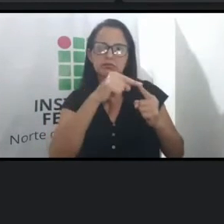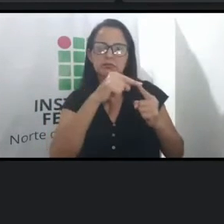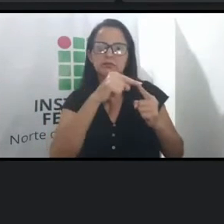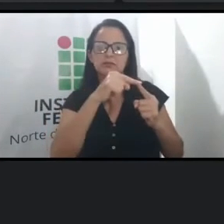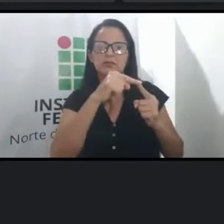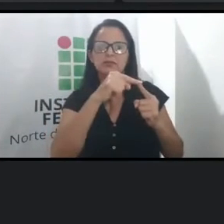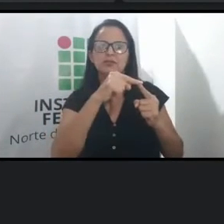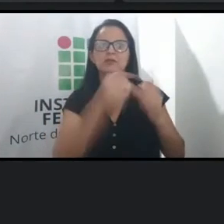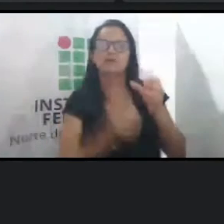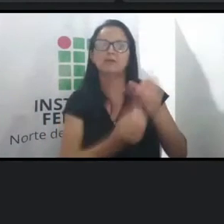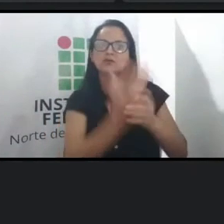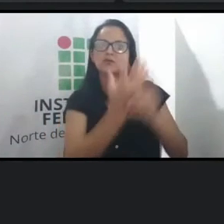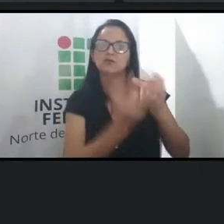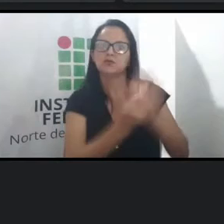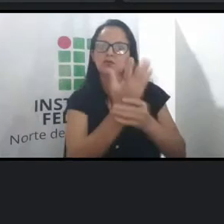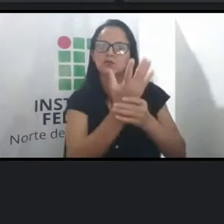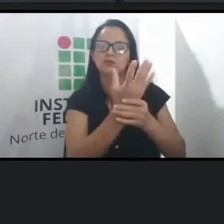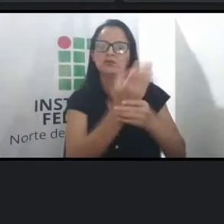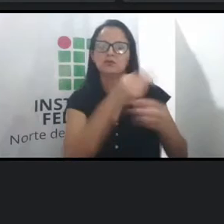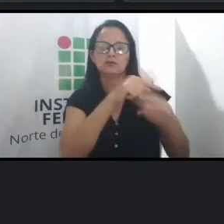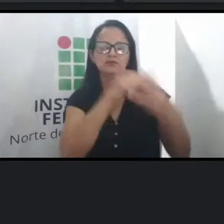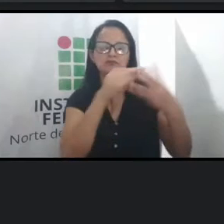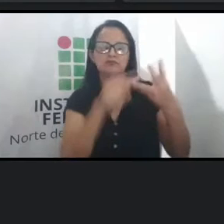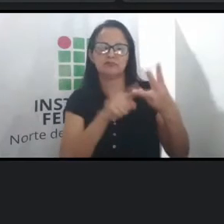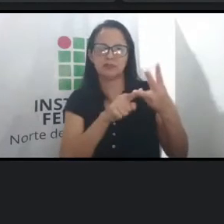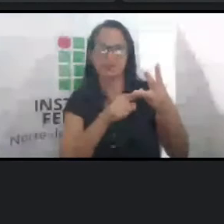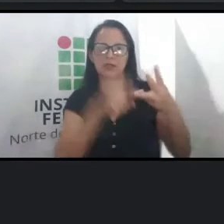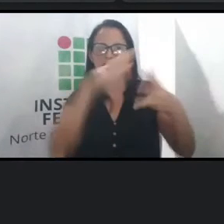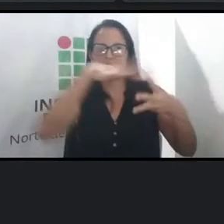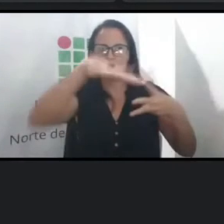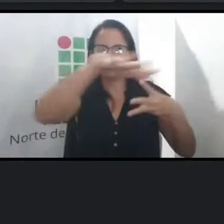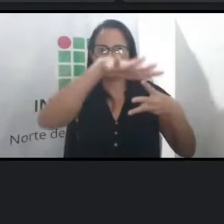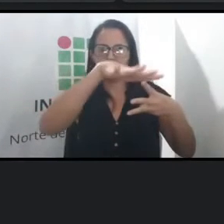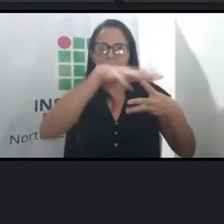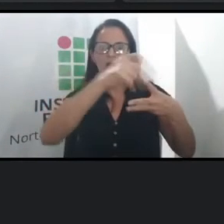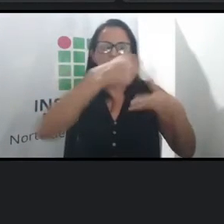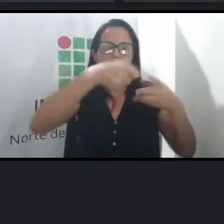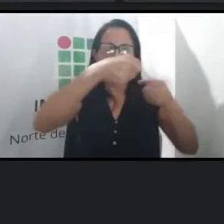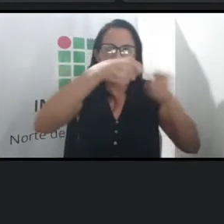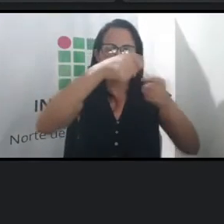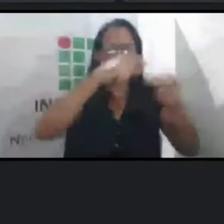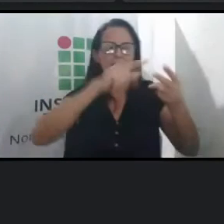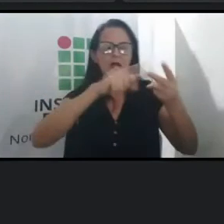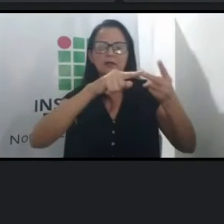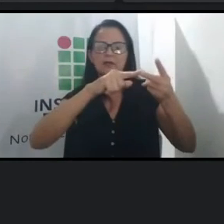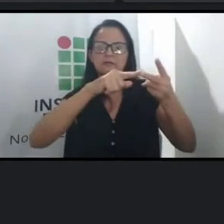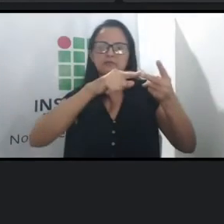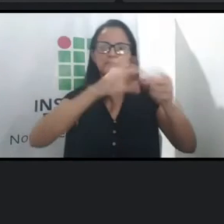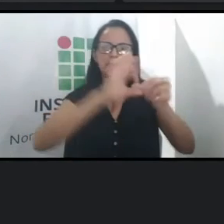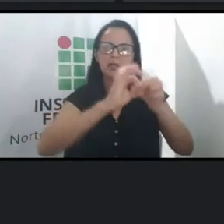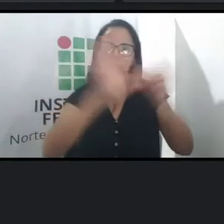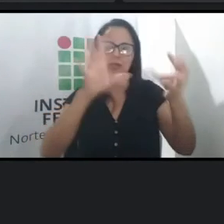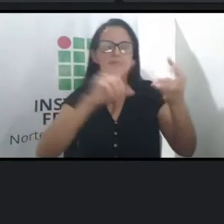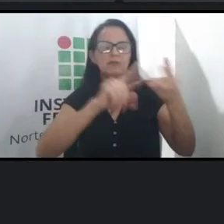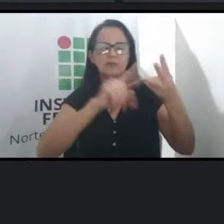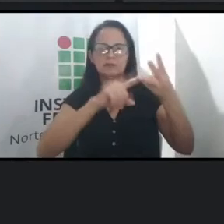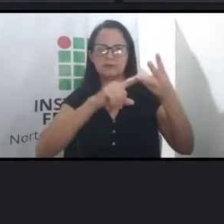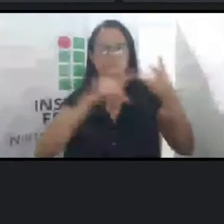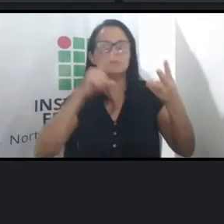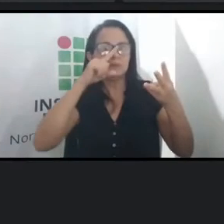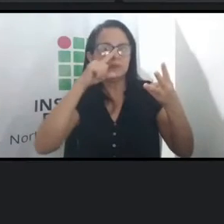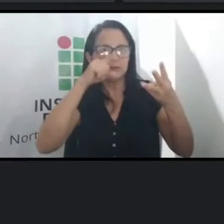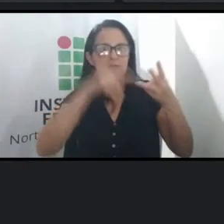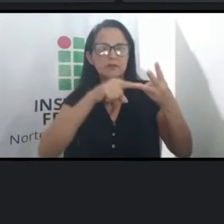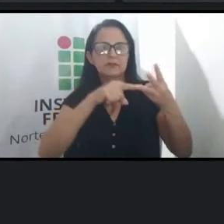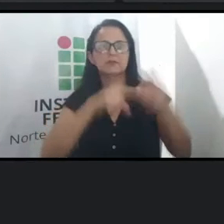surgir 3 zonas, a zona controlada, zona livre e zona de risco. Lembrando que na zona